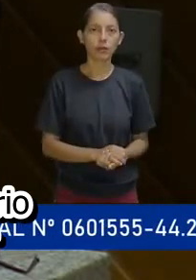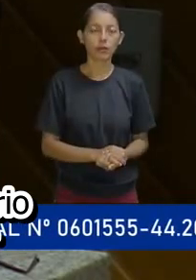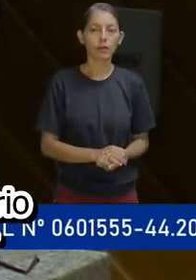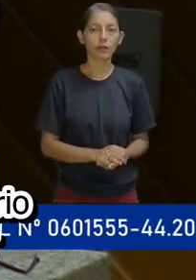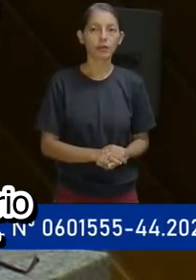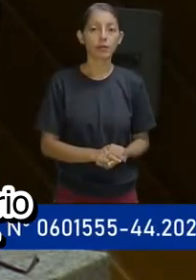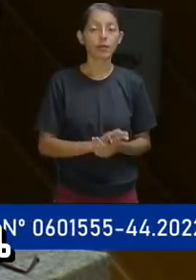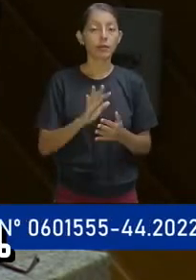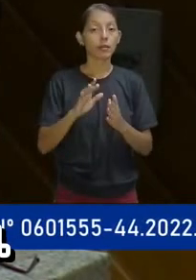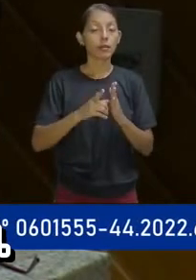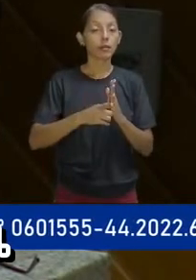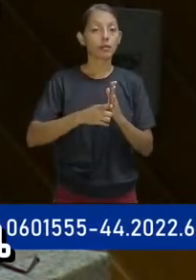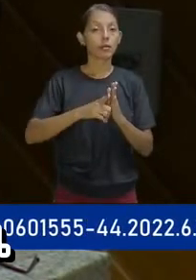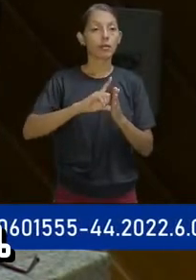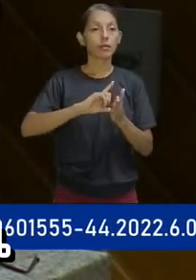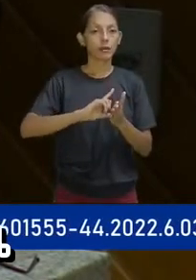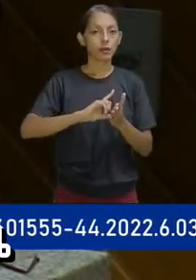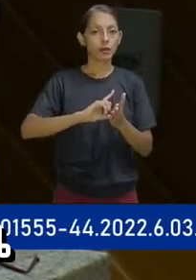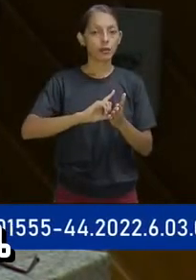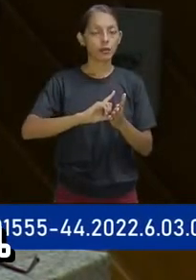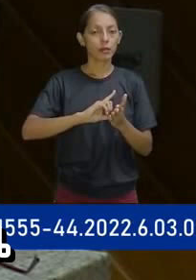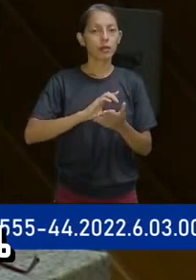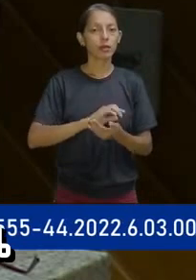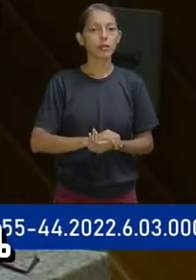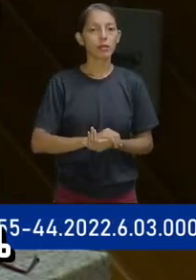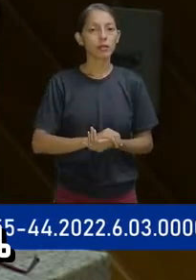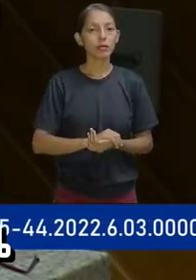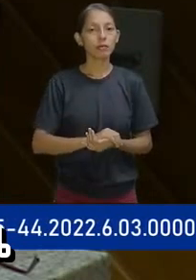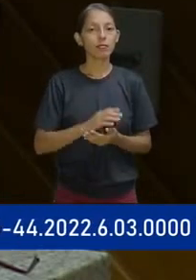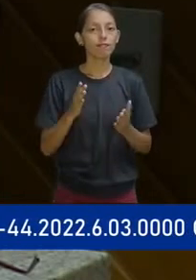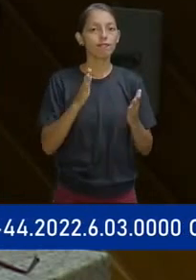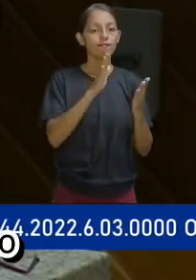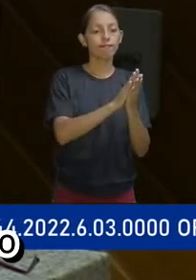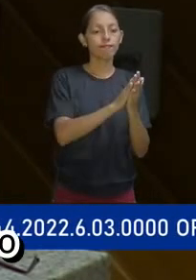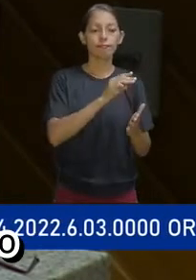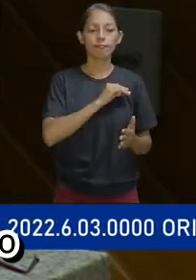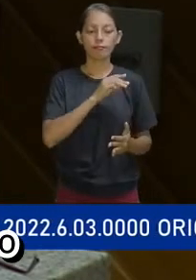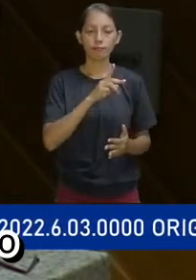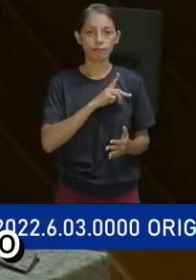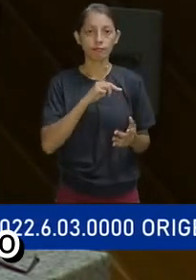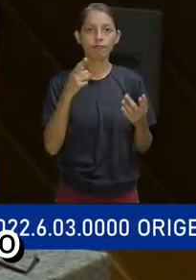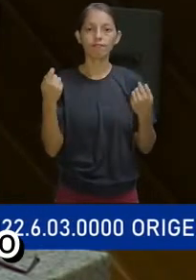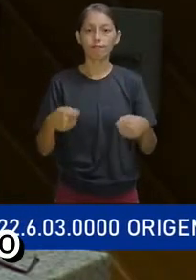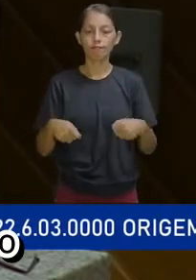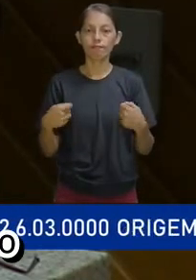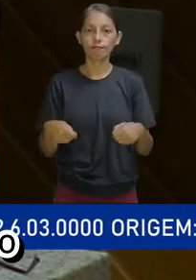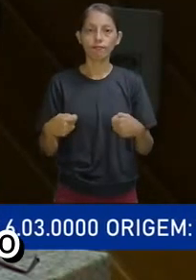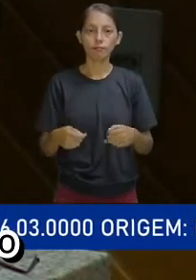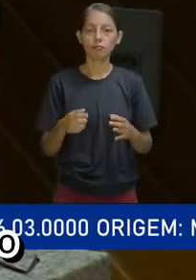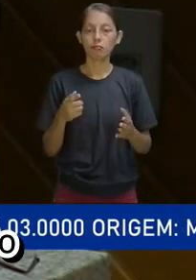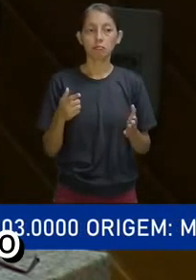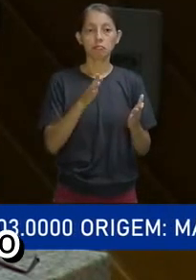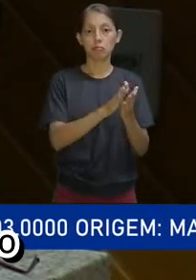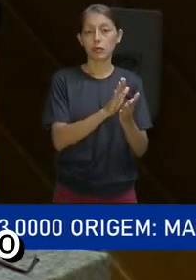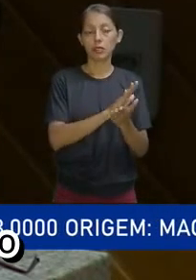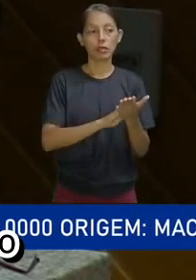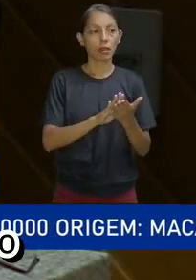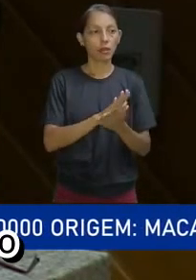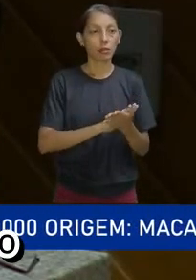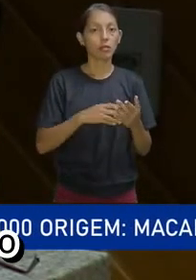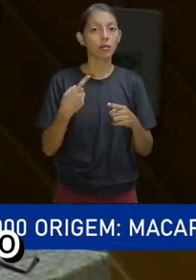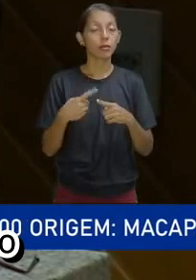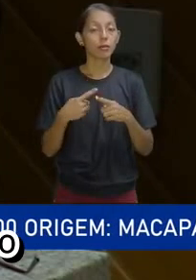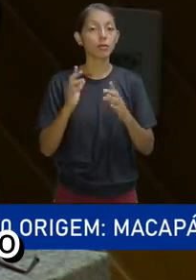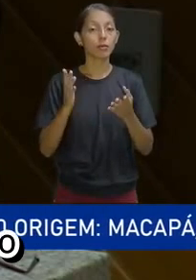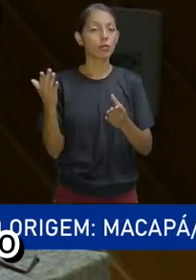sem sequer antes o requerer a quem dê direito, o Ministério Público Eleitoral. Como sabido, a NPP é um negócio jurídico